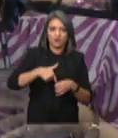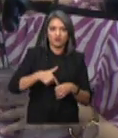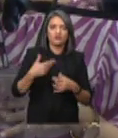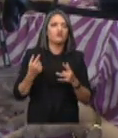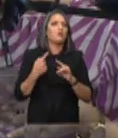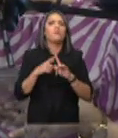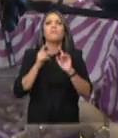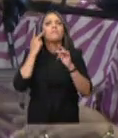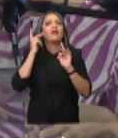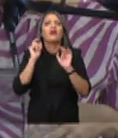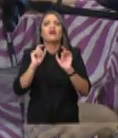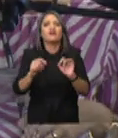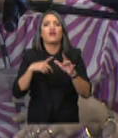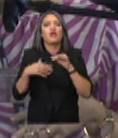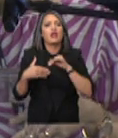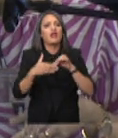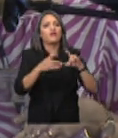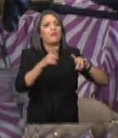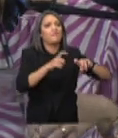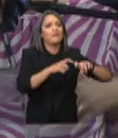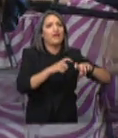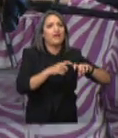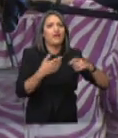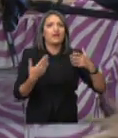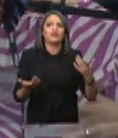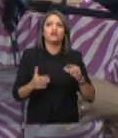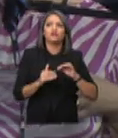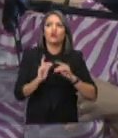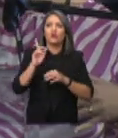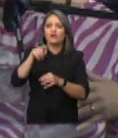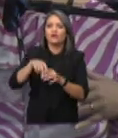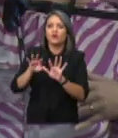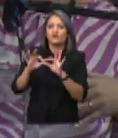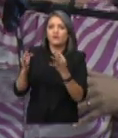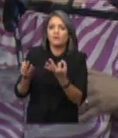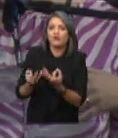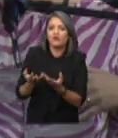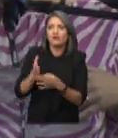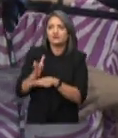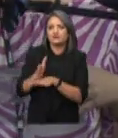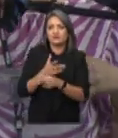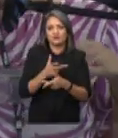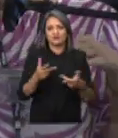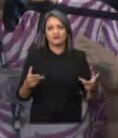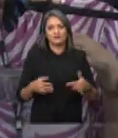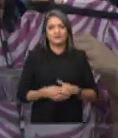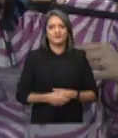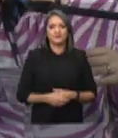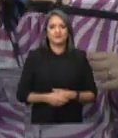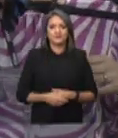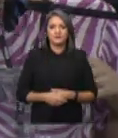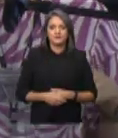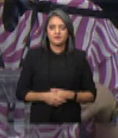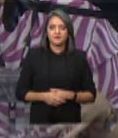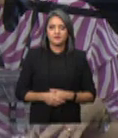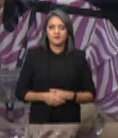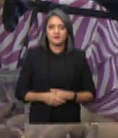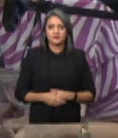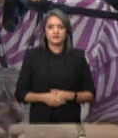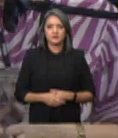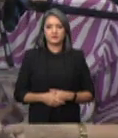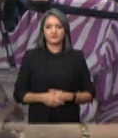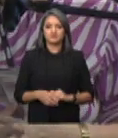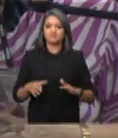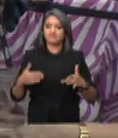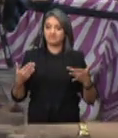médico para o retorno familiar enfim um minuto então